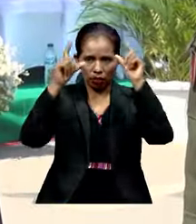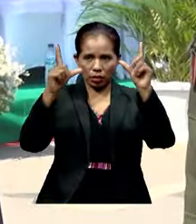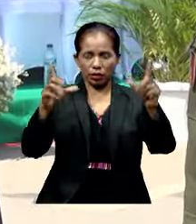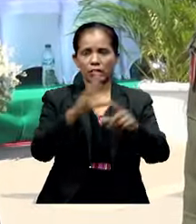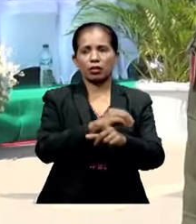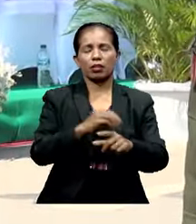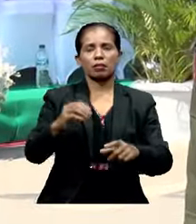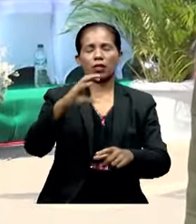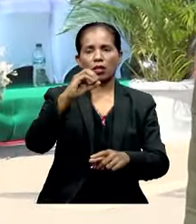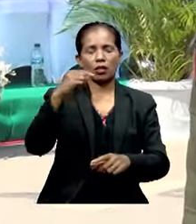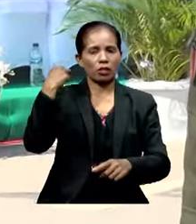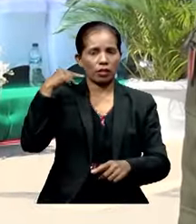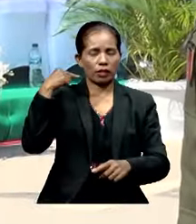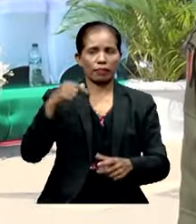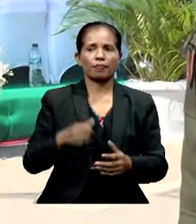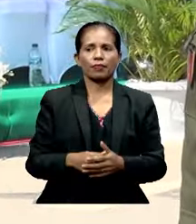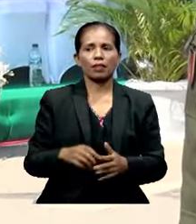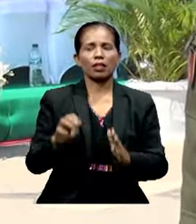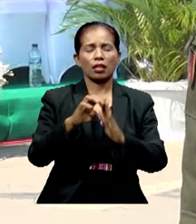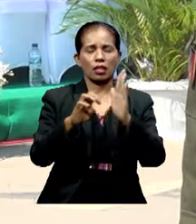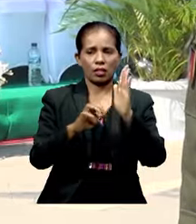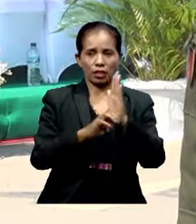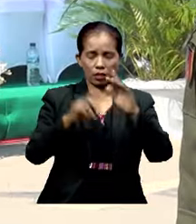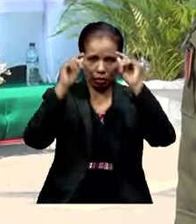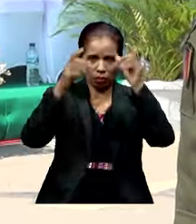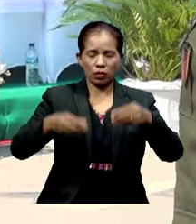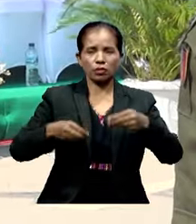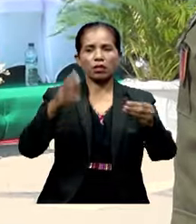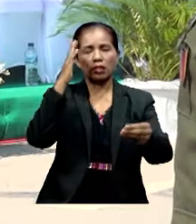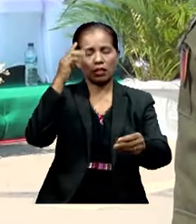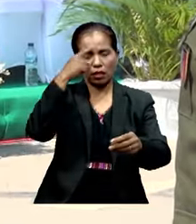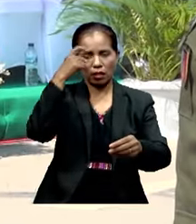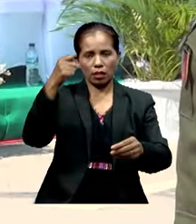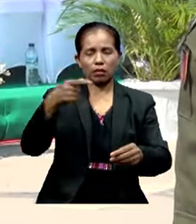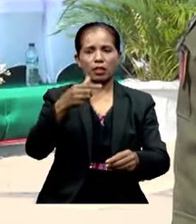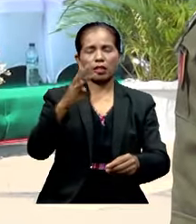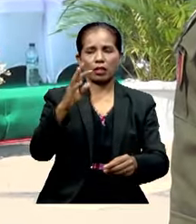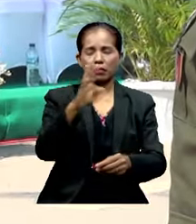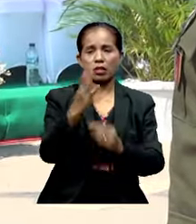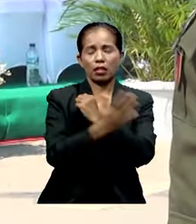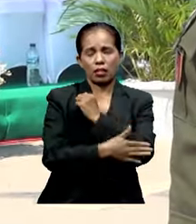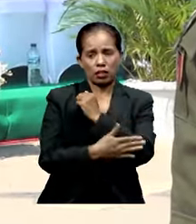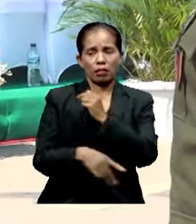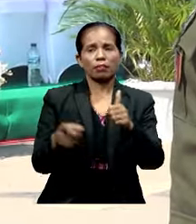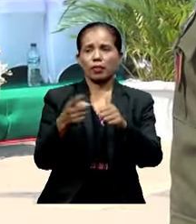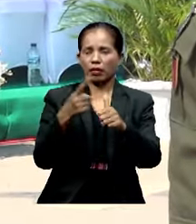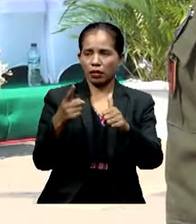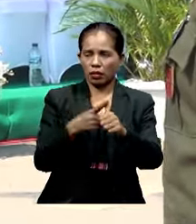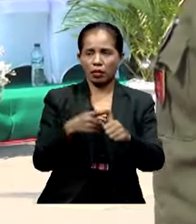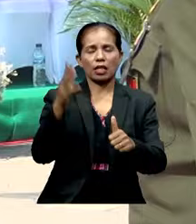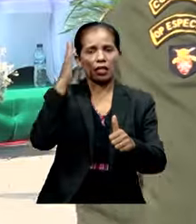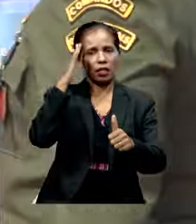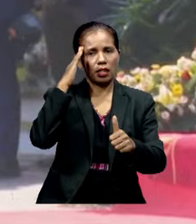Colar. Estado Timor-Leste foi reconhecimento e dané, também Guiné-Bissau a nessa nação da Huluk, nebe